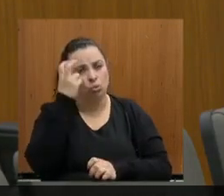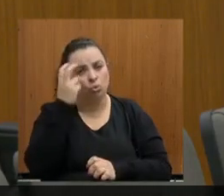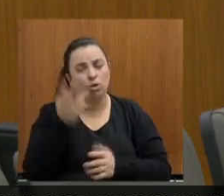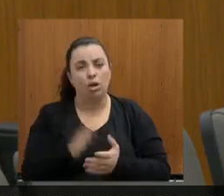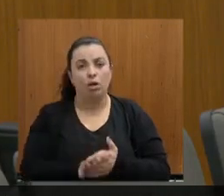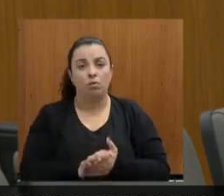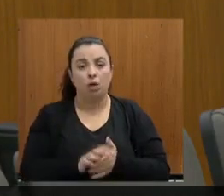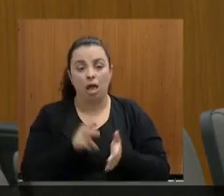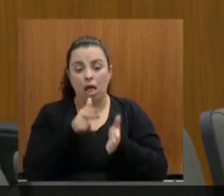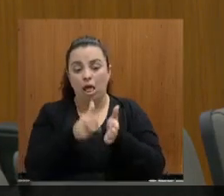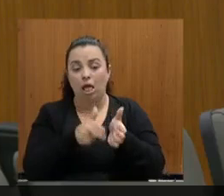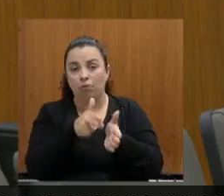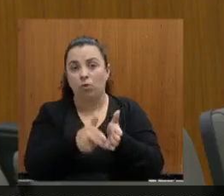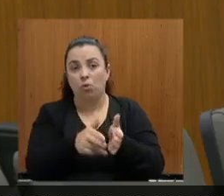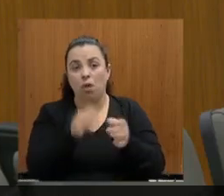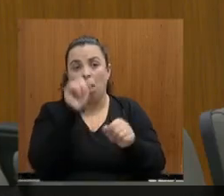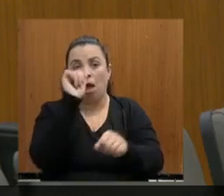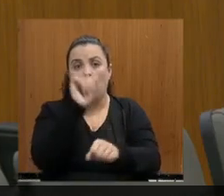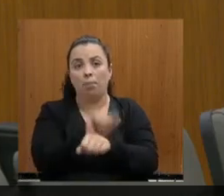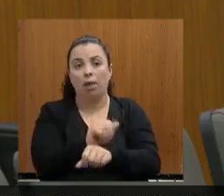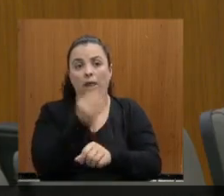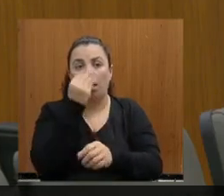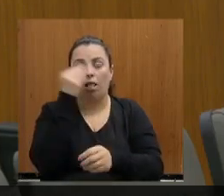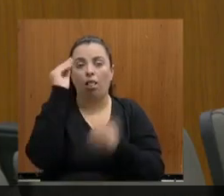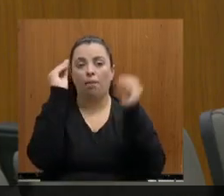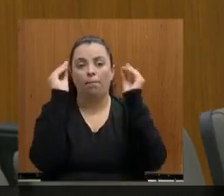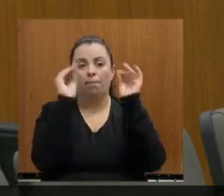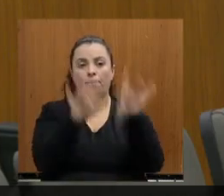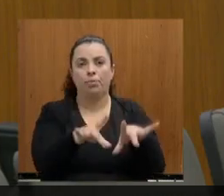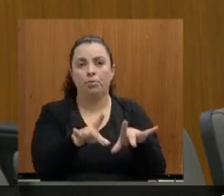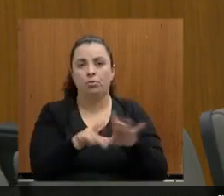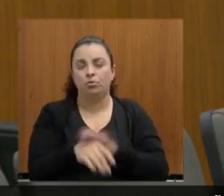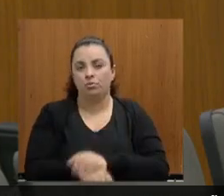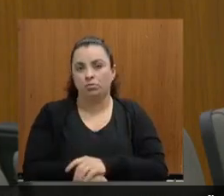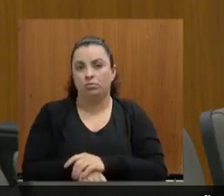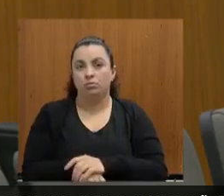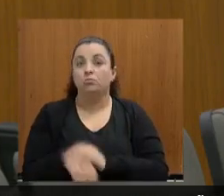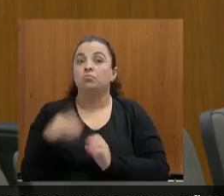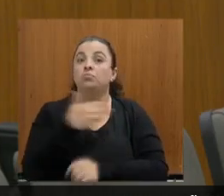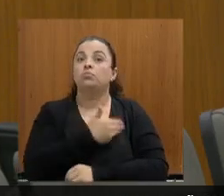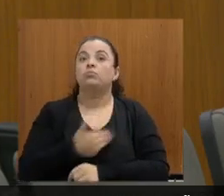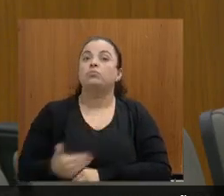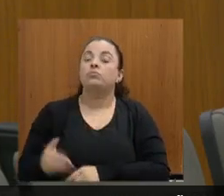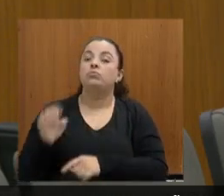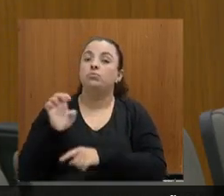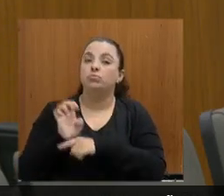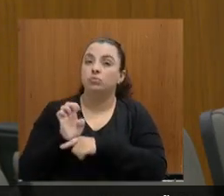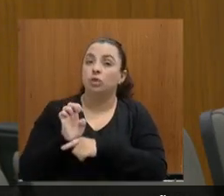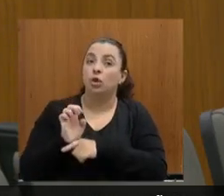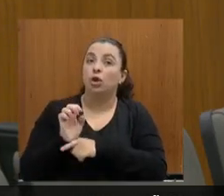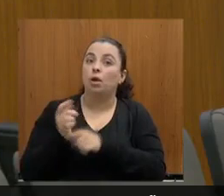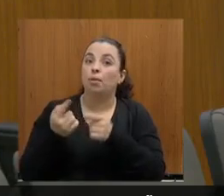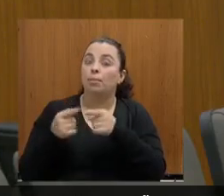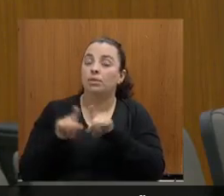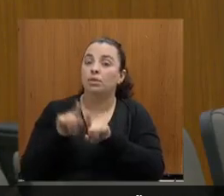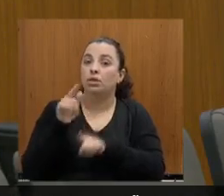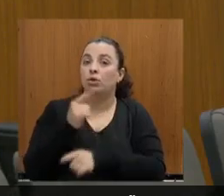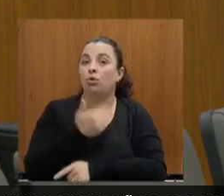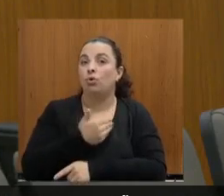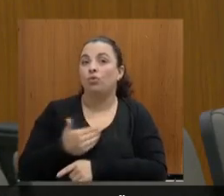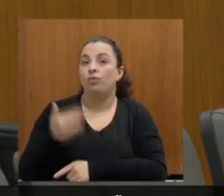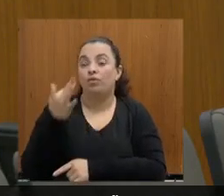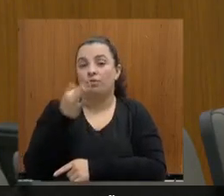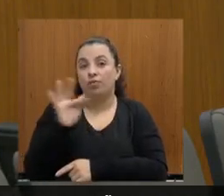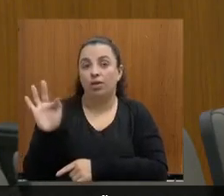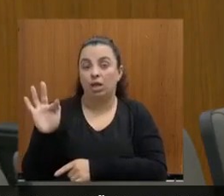abandonada só que agora o governo do estado junto com o governo federal não entendimento da renovação da pele a ver ele tem que